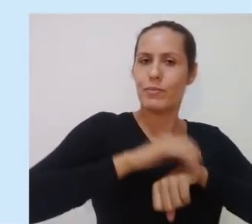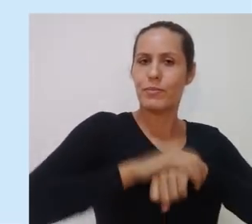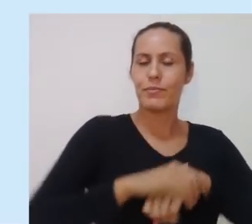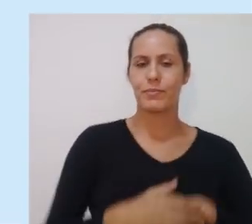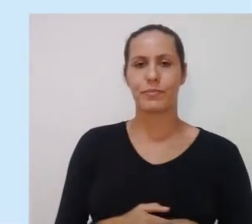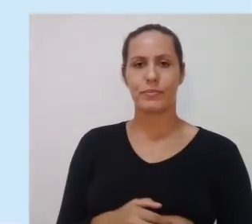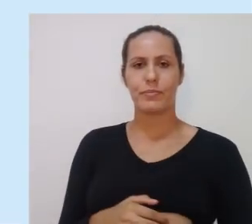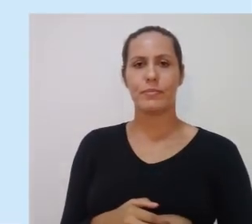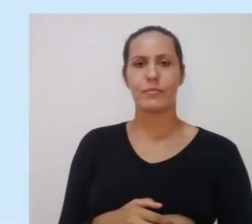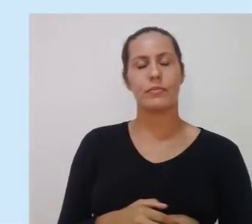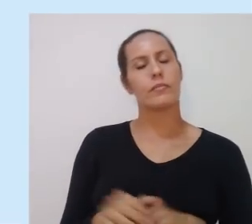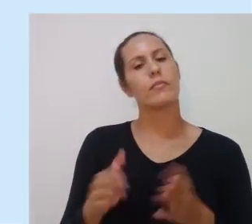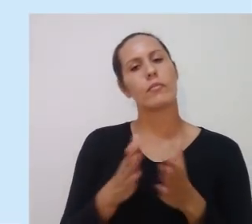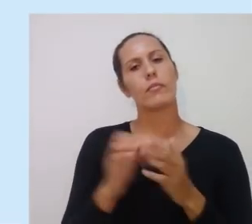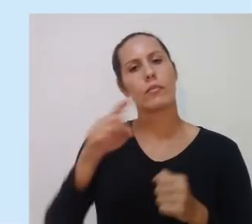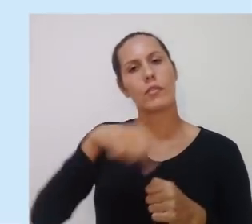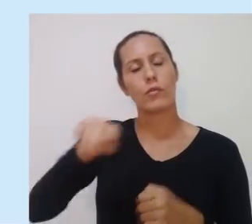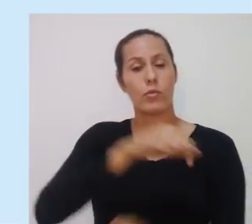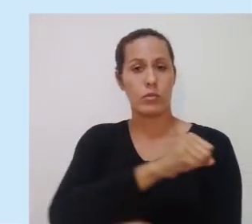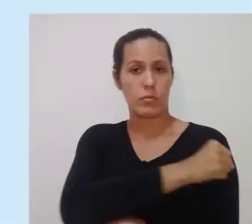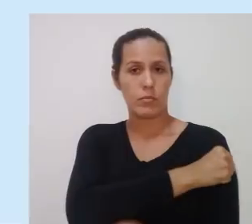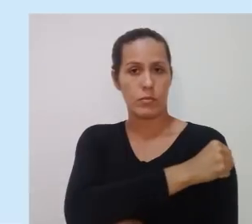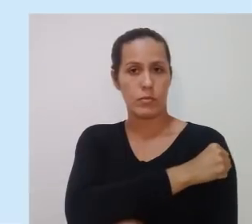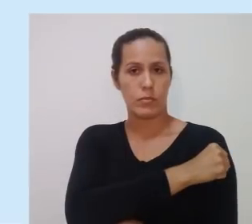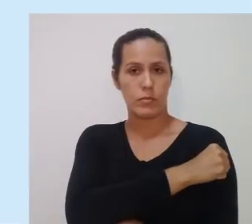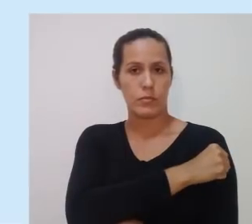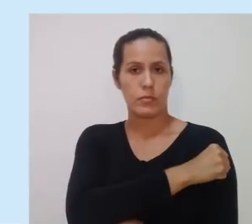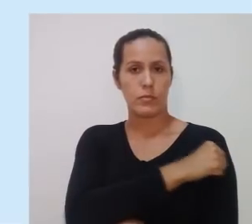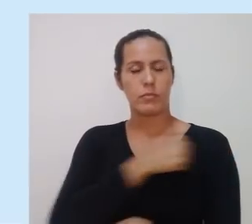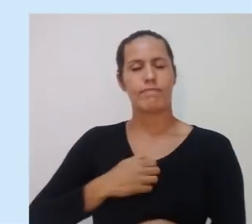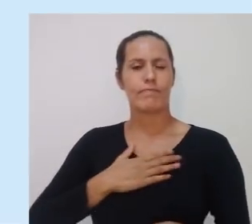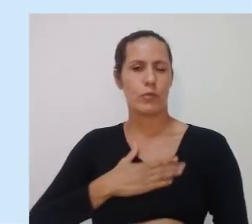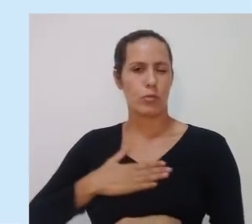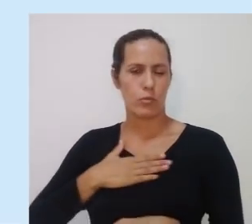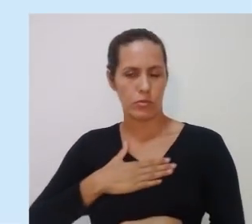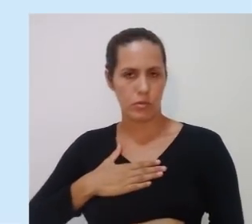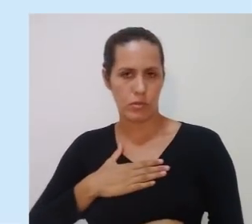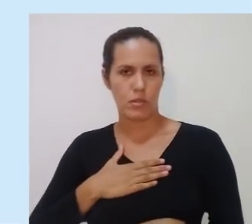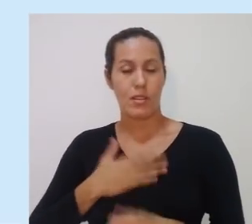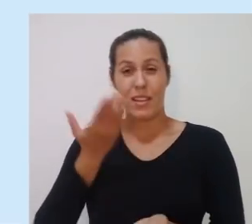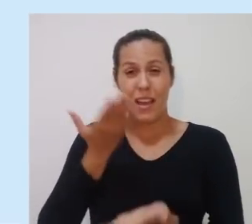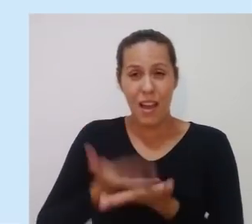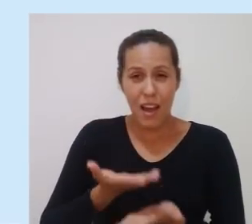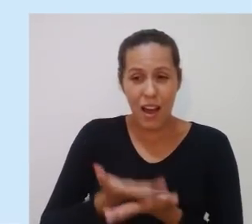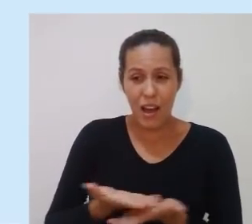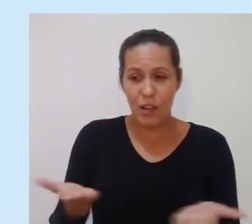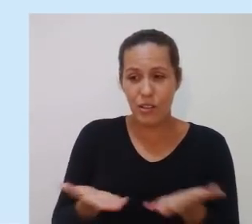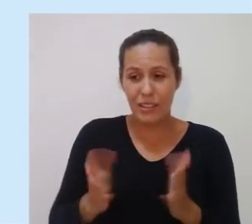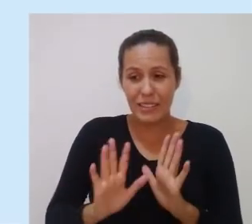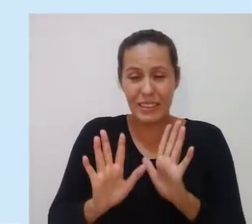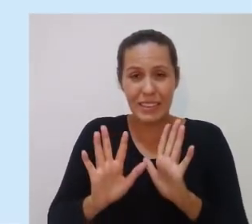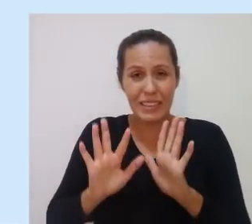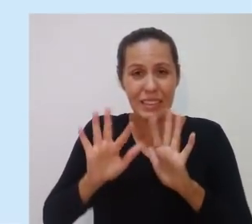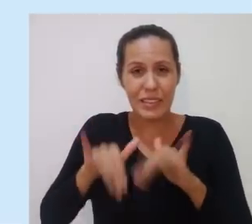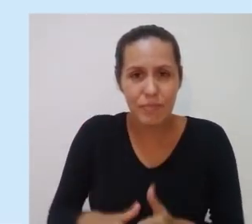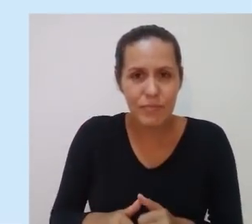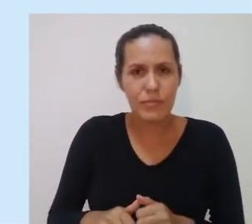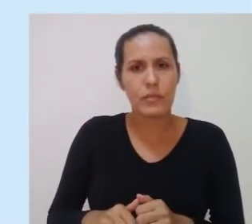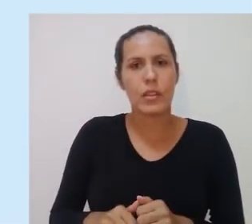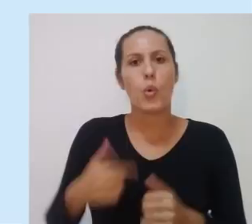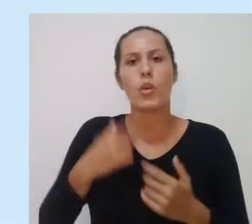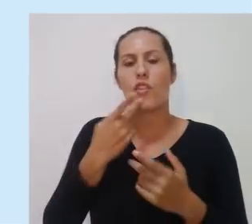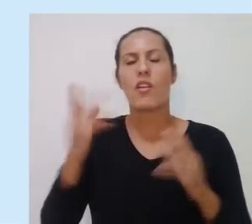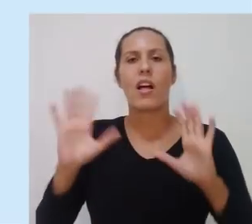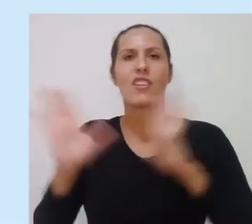produtor. Eu tenho um pedido a fazer para você, estudante do 8º ano. Eu gostaria que essa aula